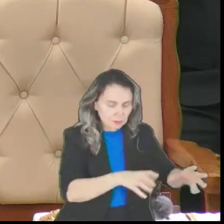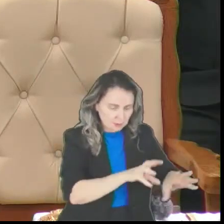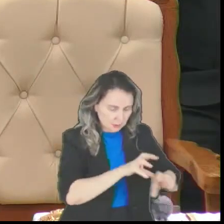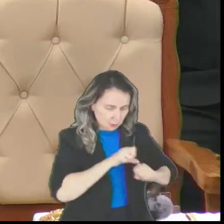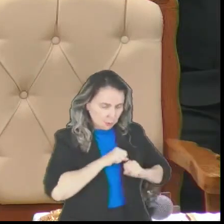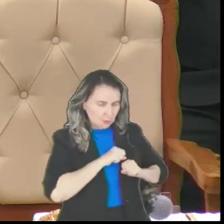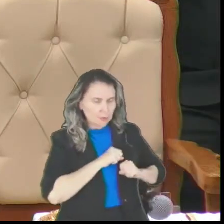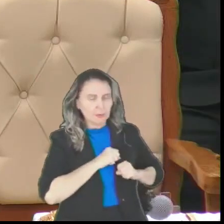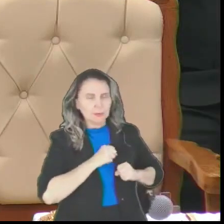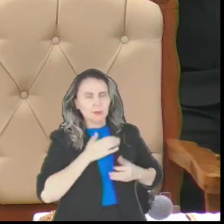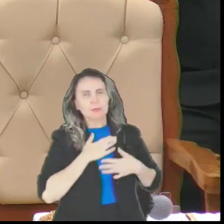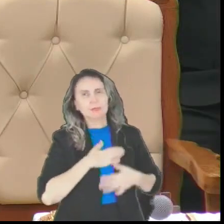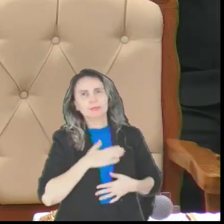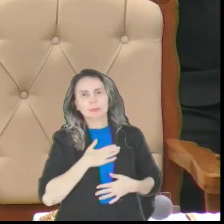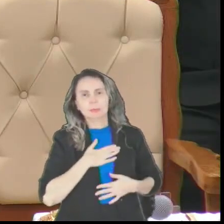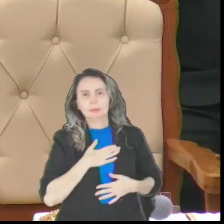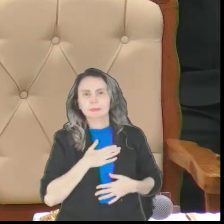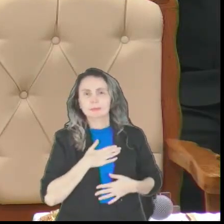não é tudo.